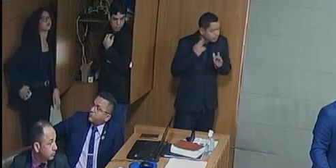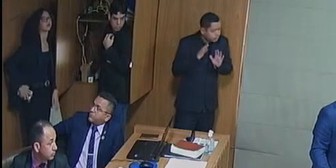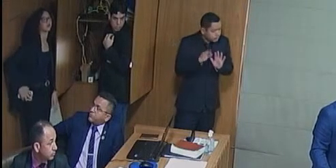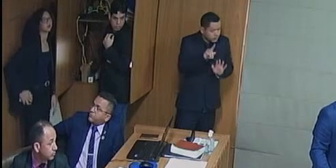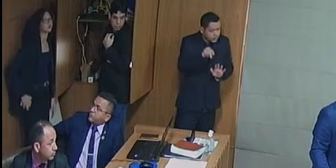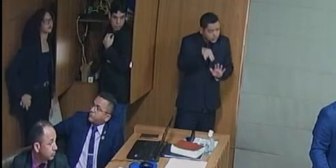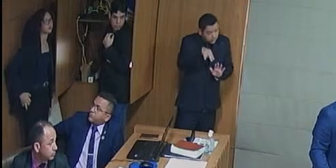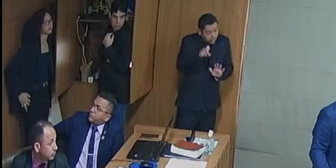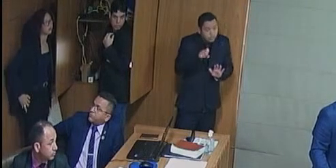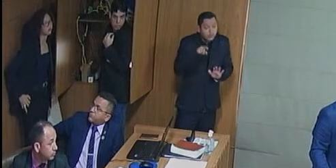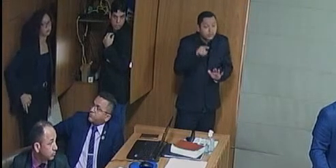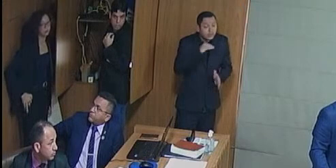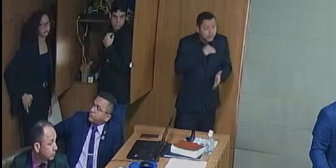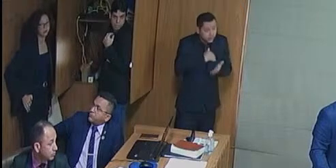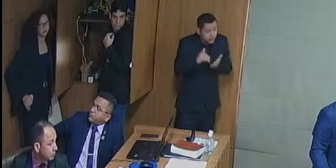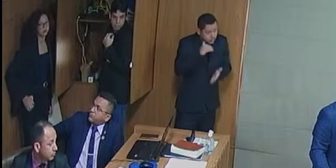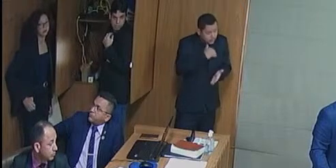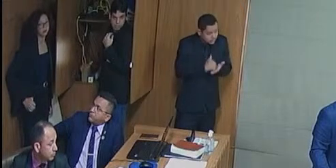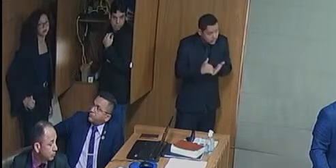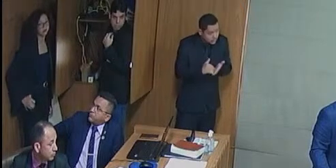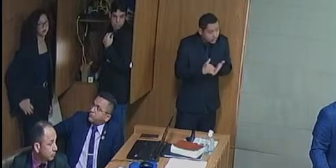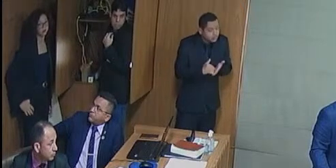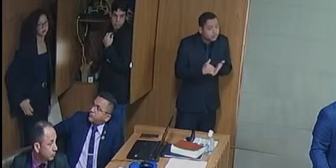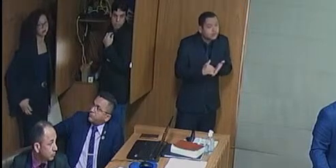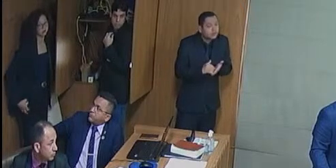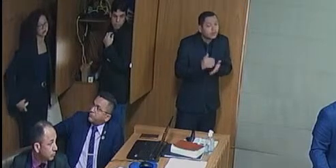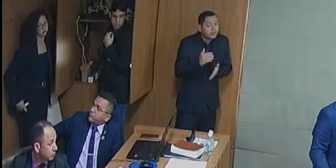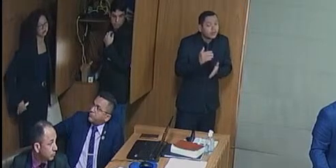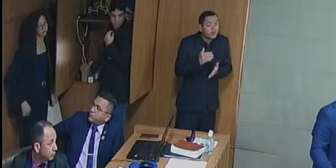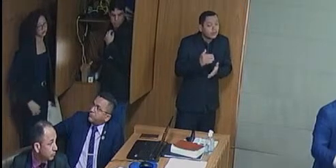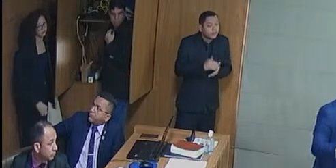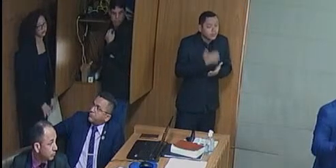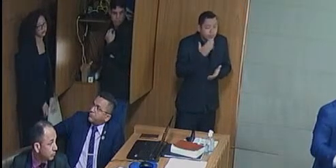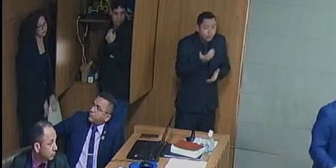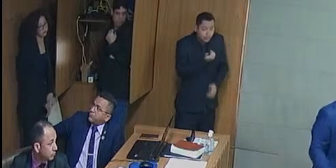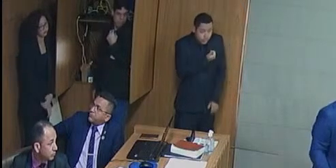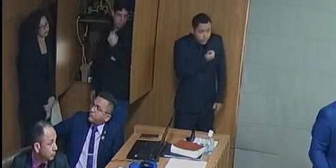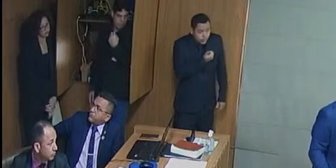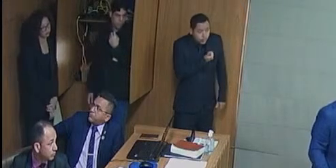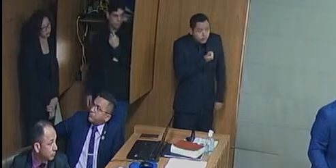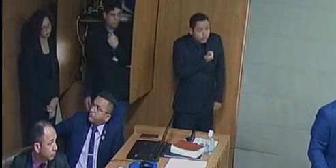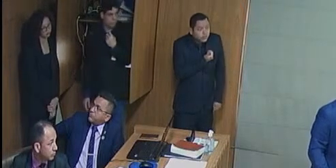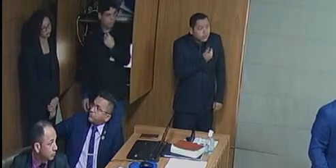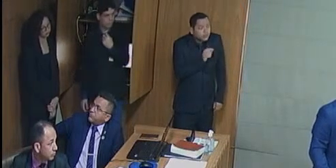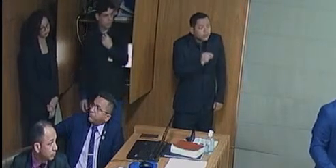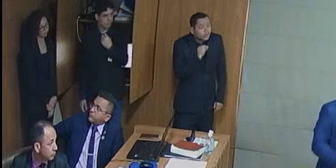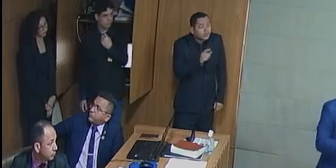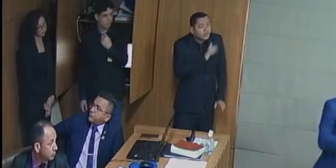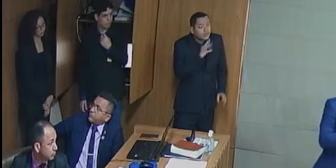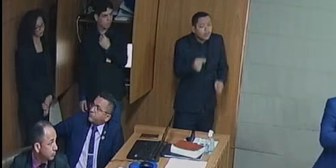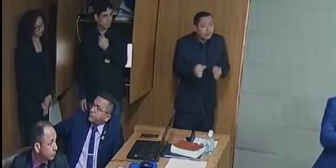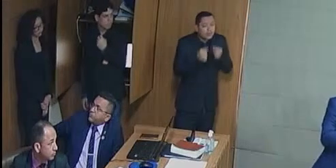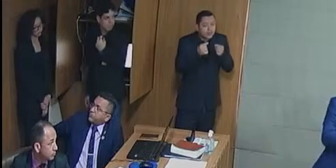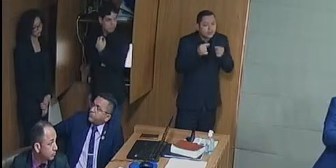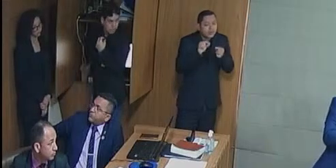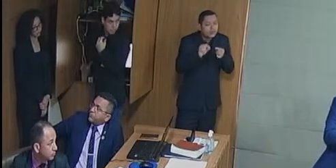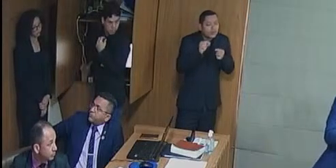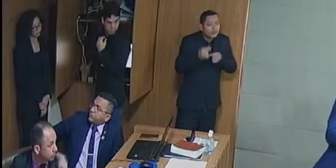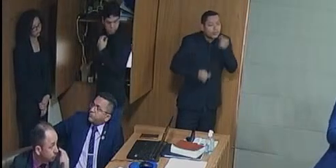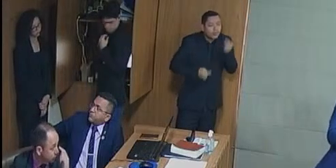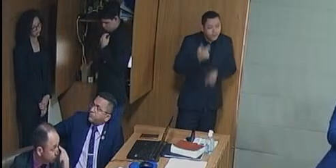o secretário o promotor pede o número do secretário por saber que tinha uma ligação política ligado a mim